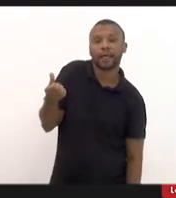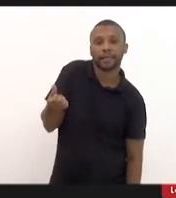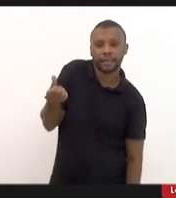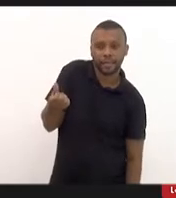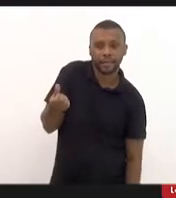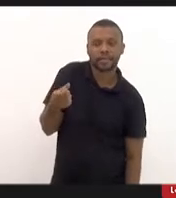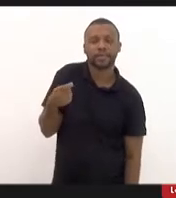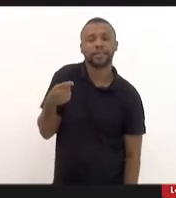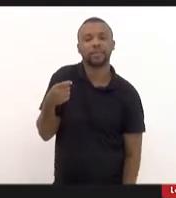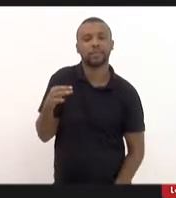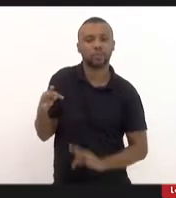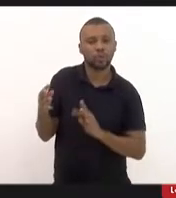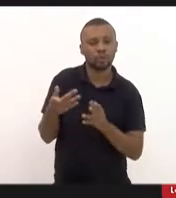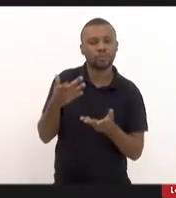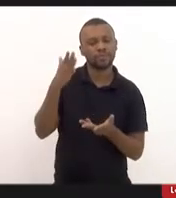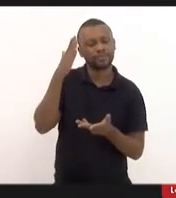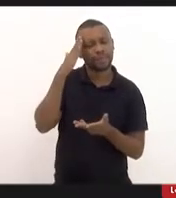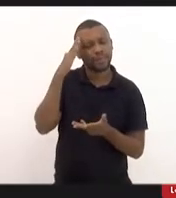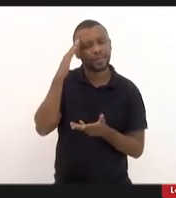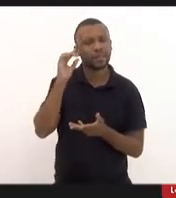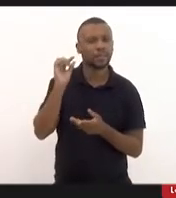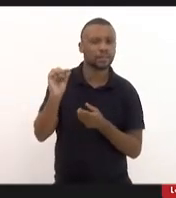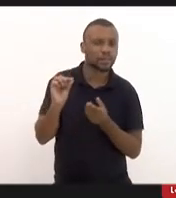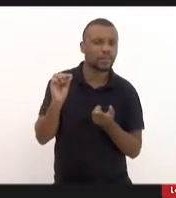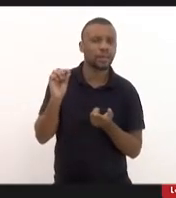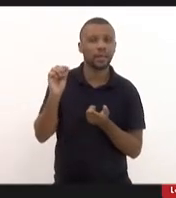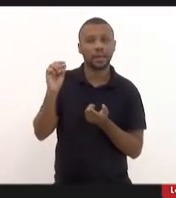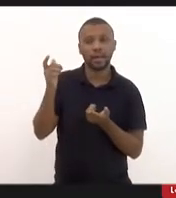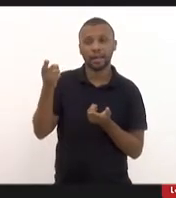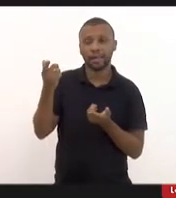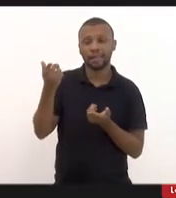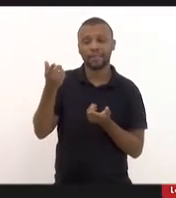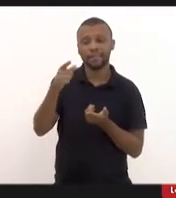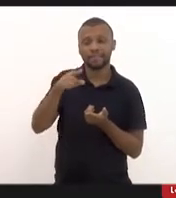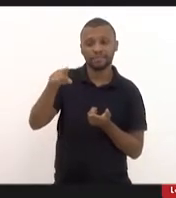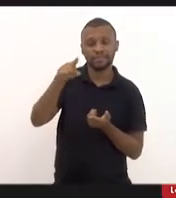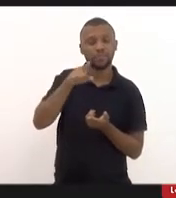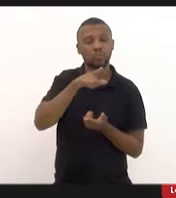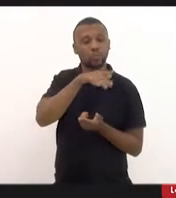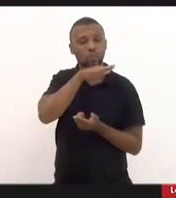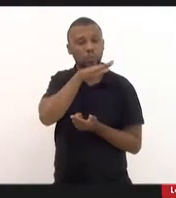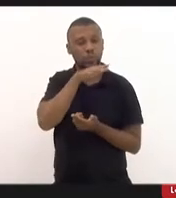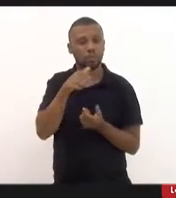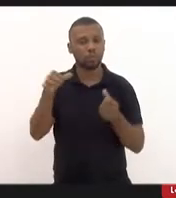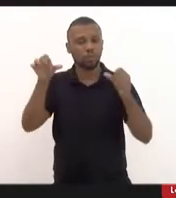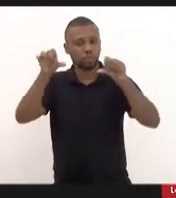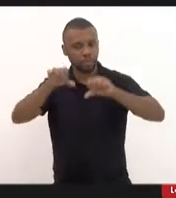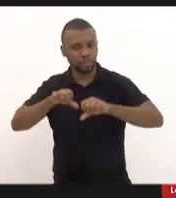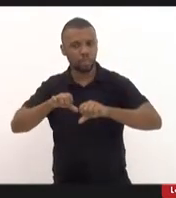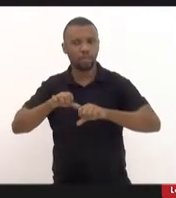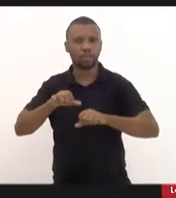Paulo, porque ia ficar muito para cima no gráfico. E Goiás vem se aproximando da gente.